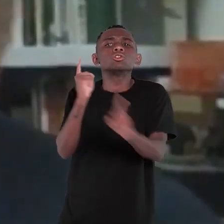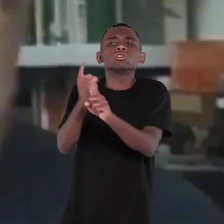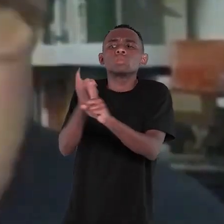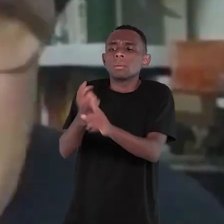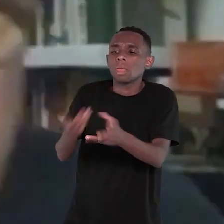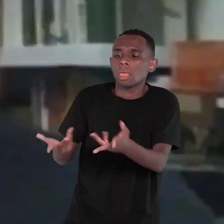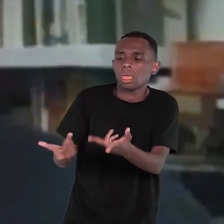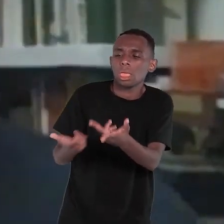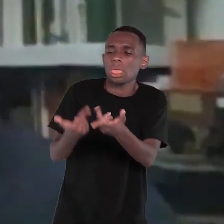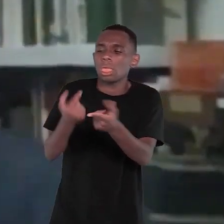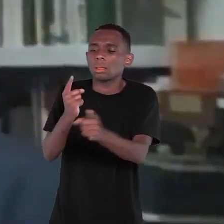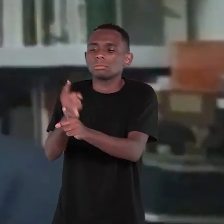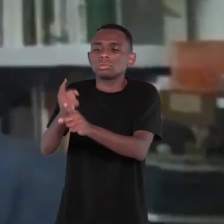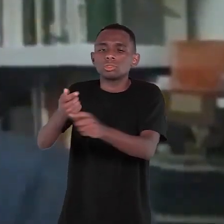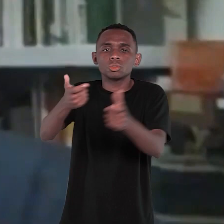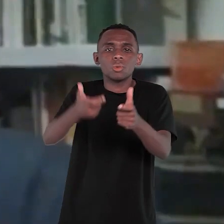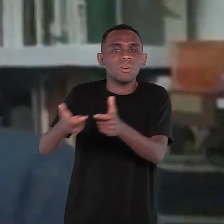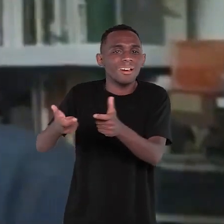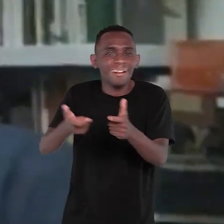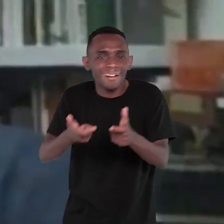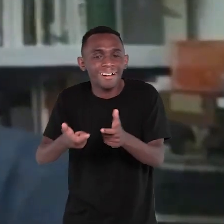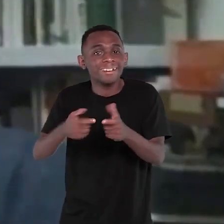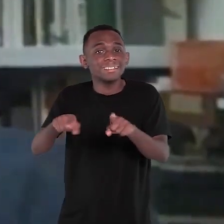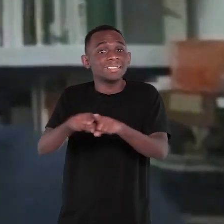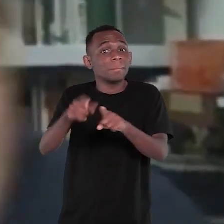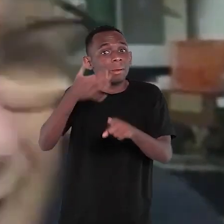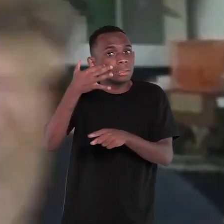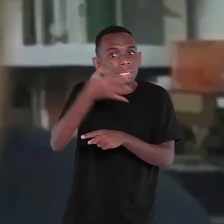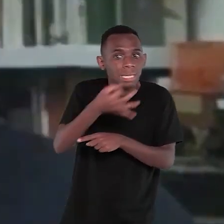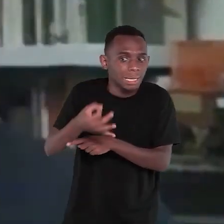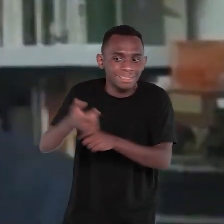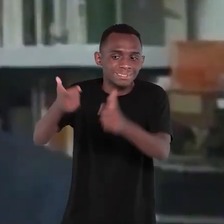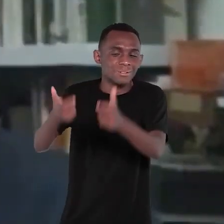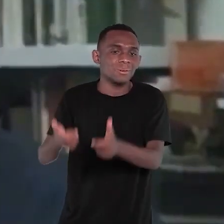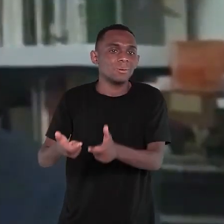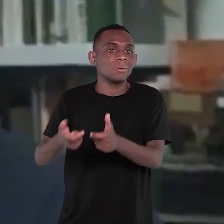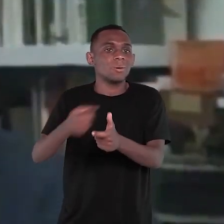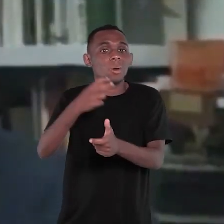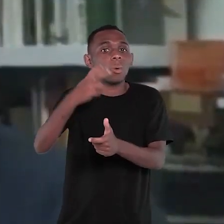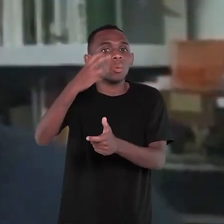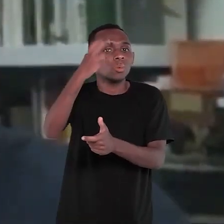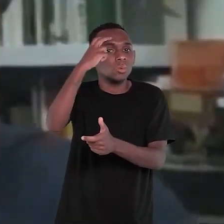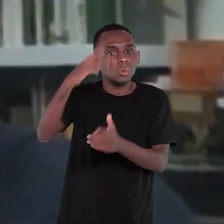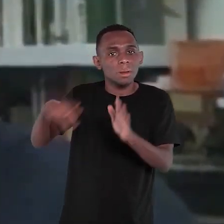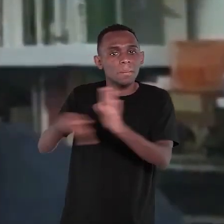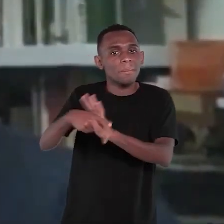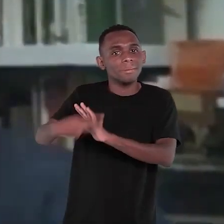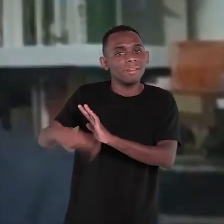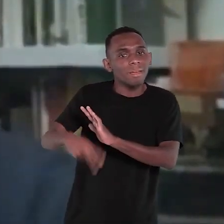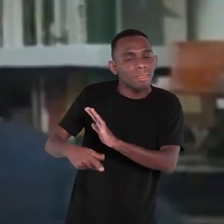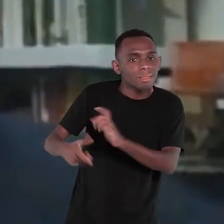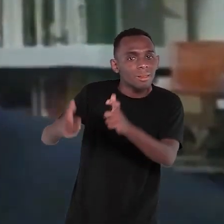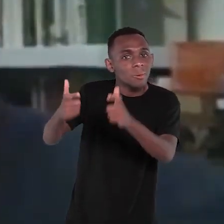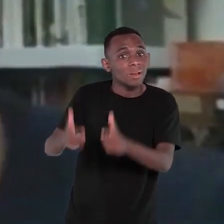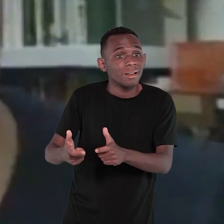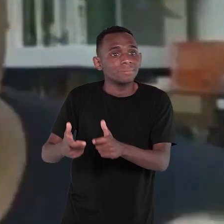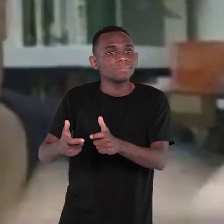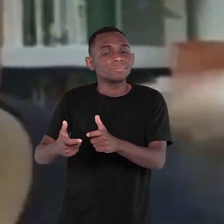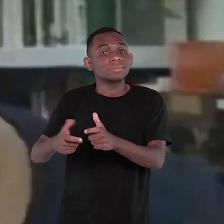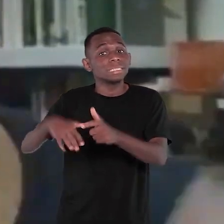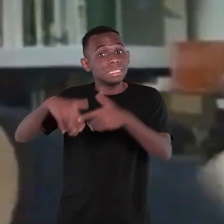descobrir os talentos locais, os interesses locais, a cultura local,